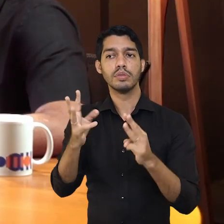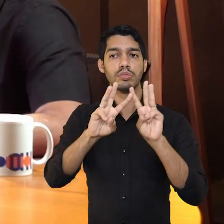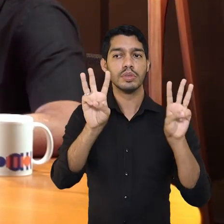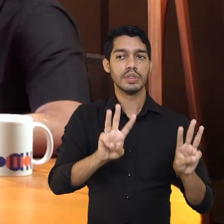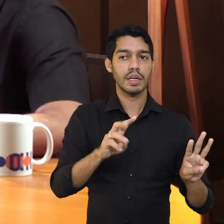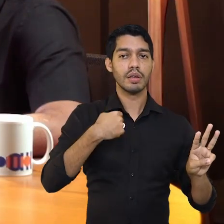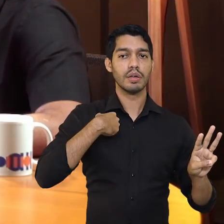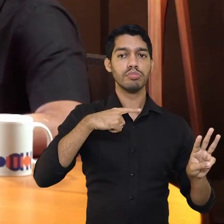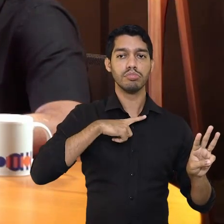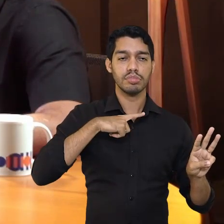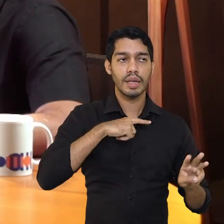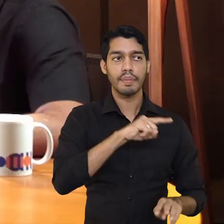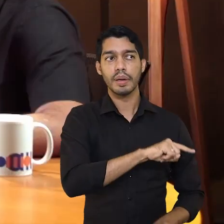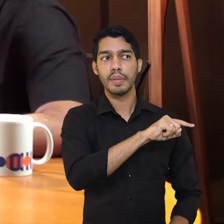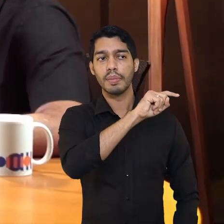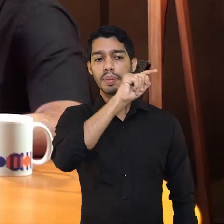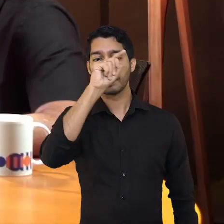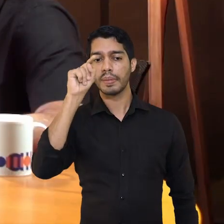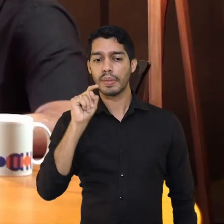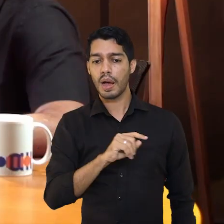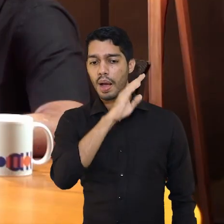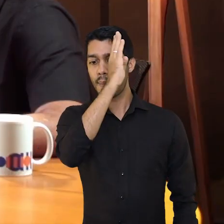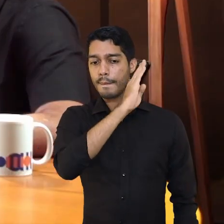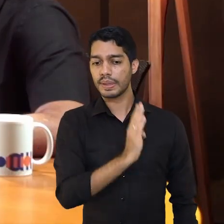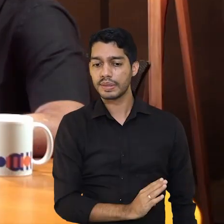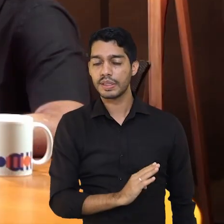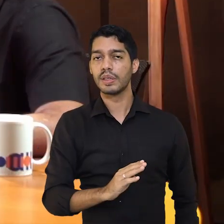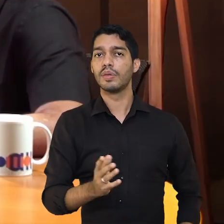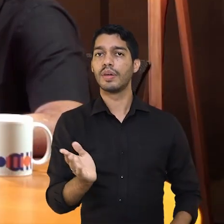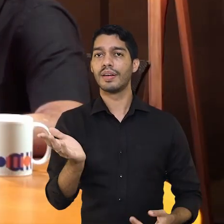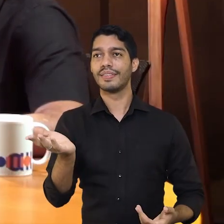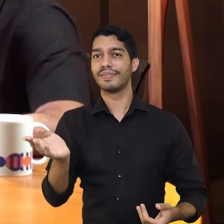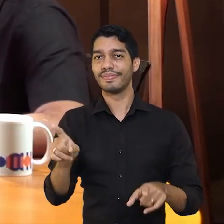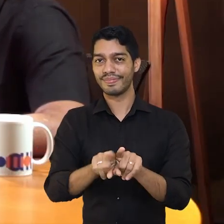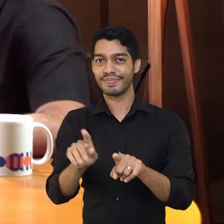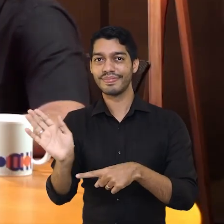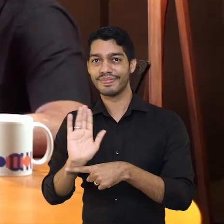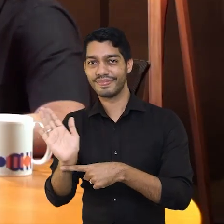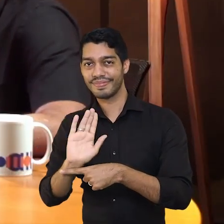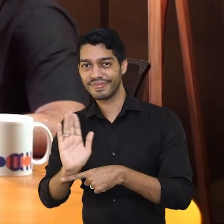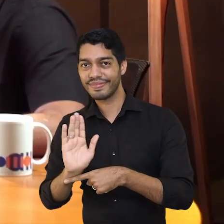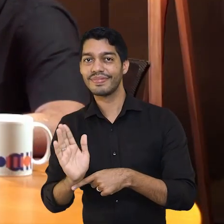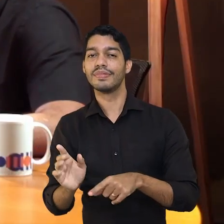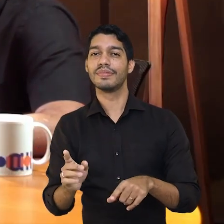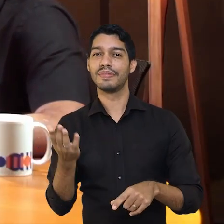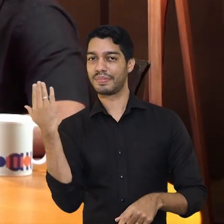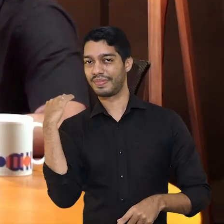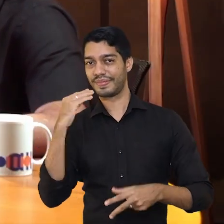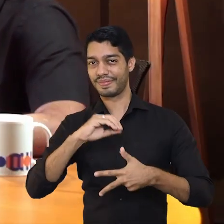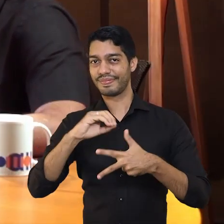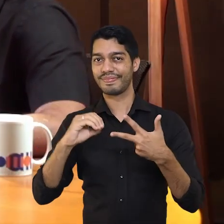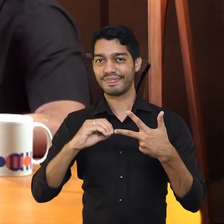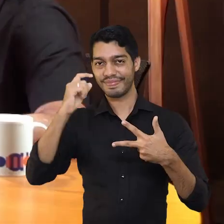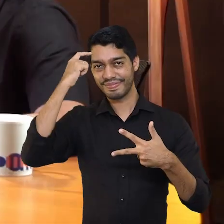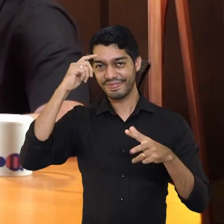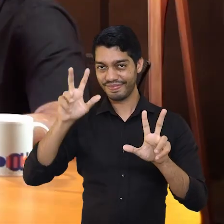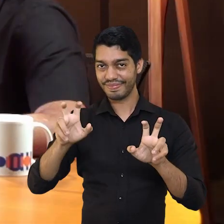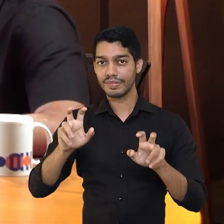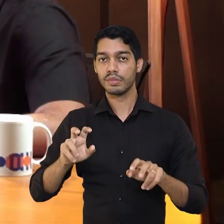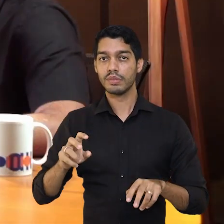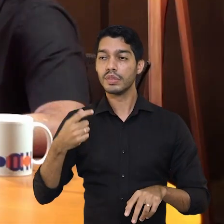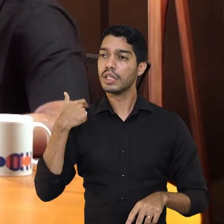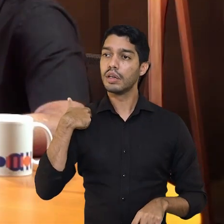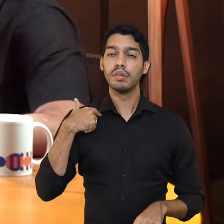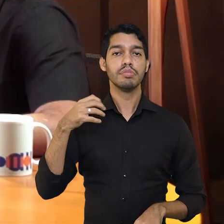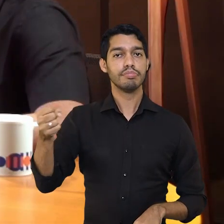que eu tenho por concentração aqui no Brasil e tal, ou de cinemas, como foi o tema do Enem há um tempo atrás. Então, eu vou pegar esse aluno